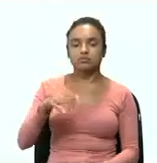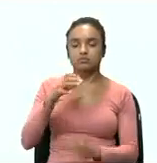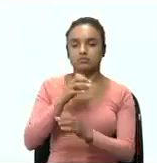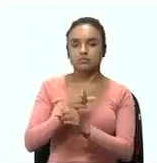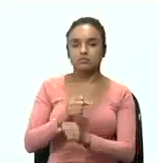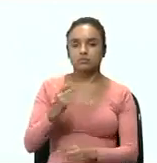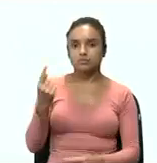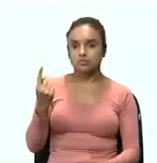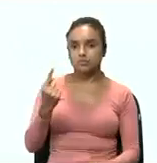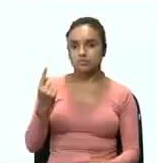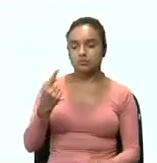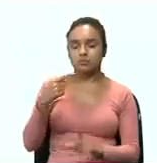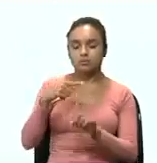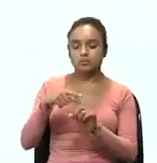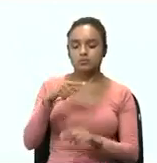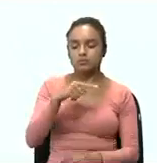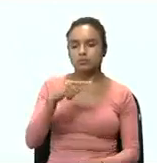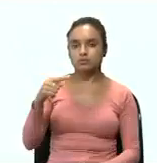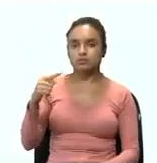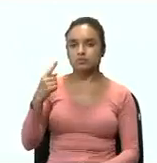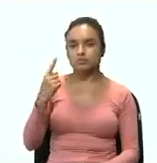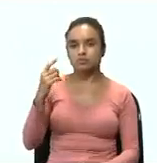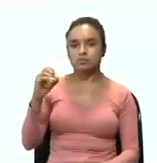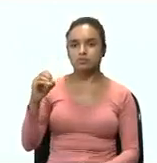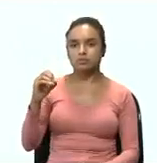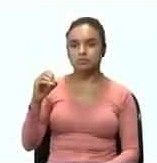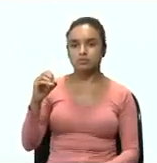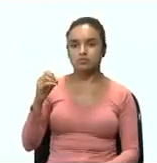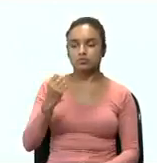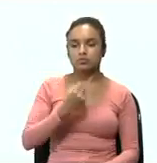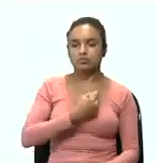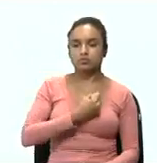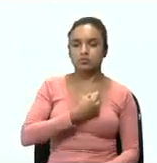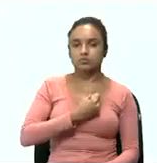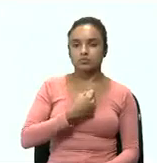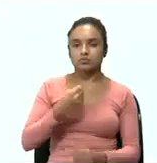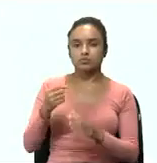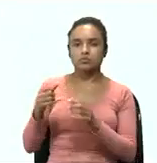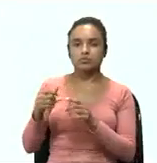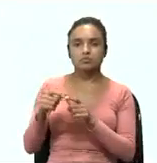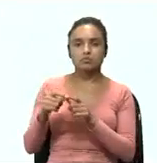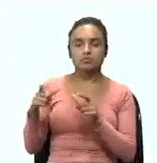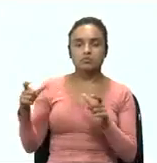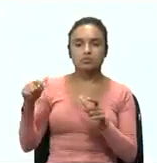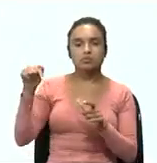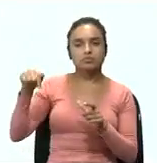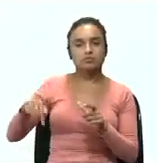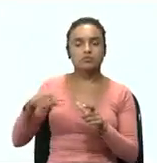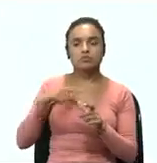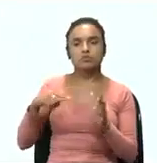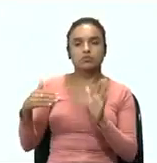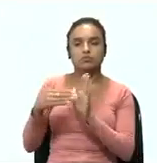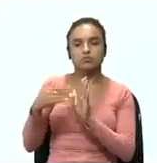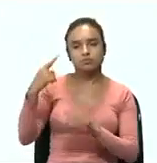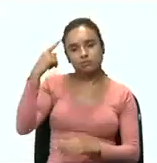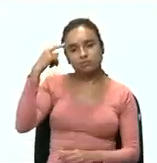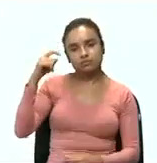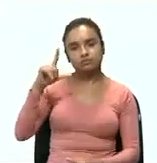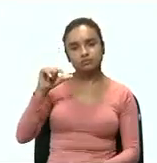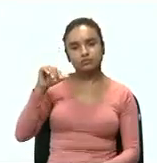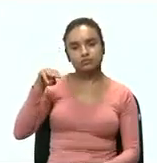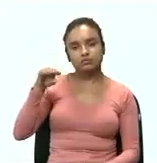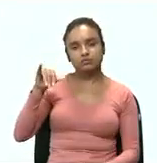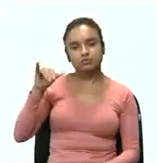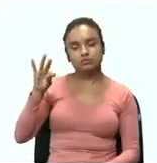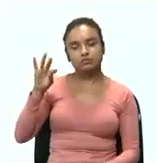tenho menos 10 dividido por um número muito grande. Como eu estou na ideia de limite, quanto maior